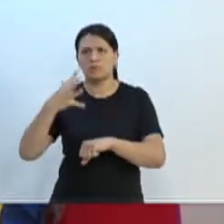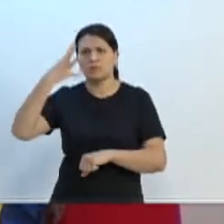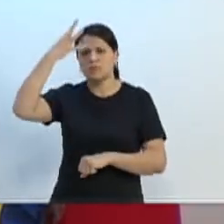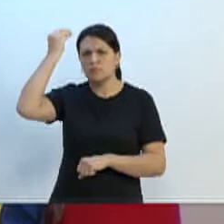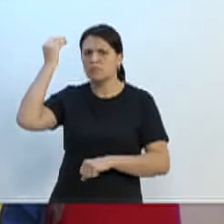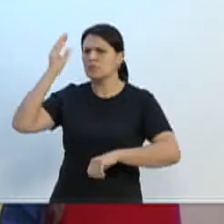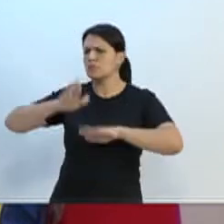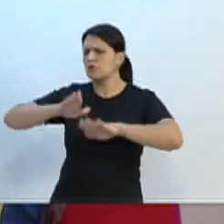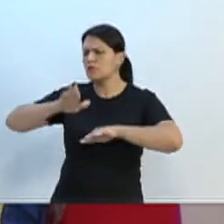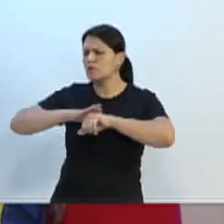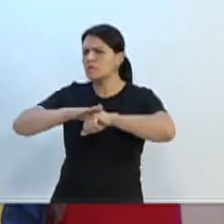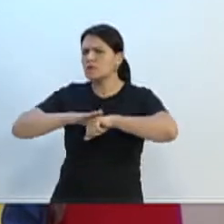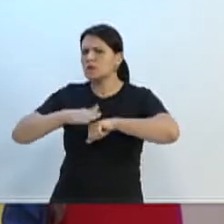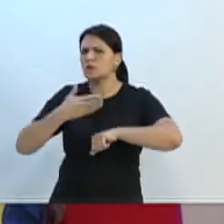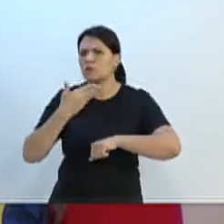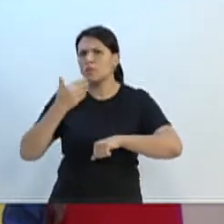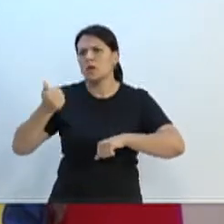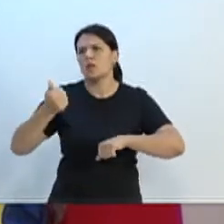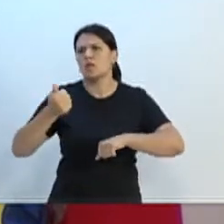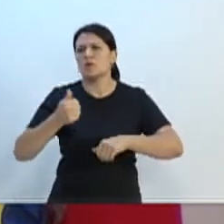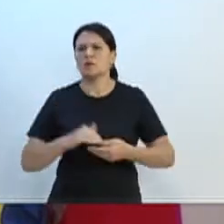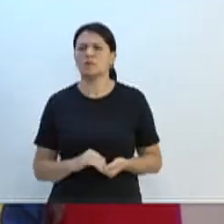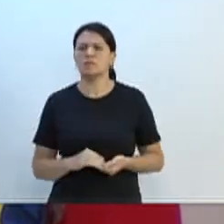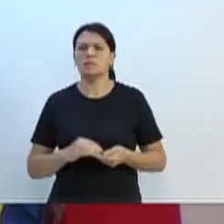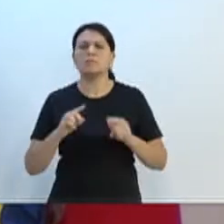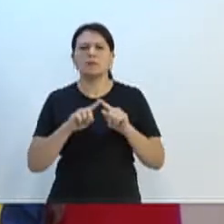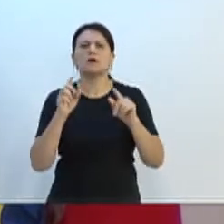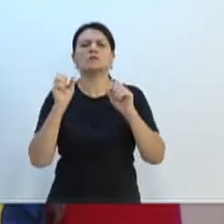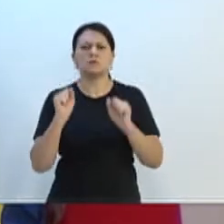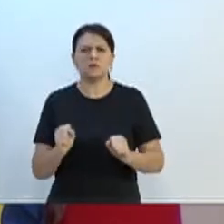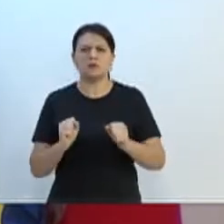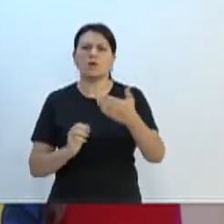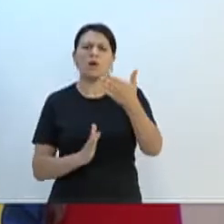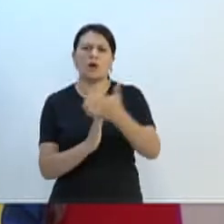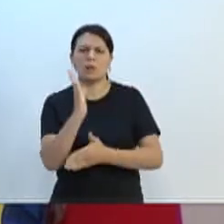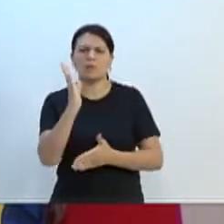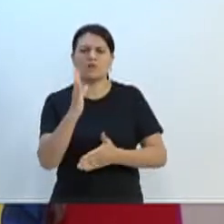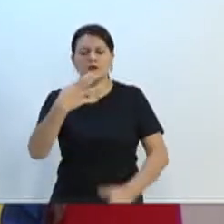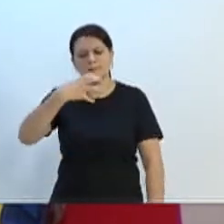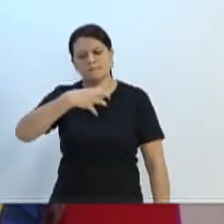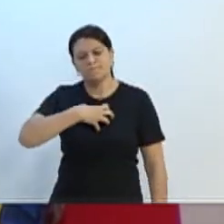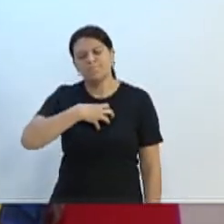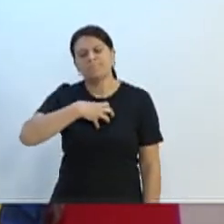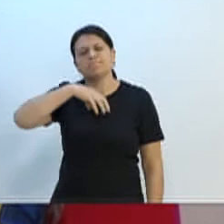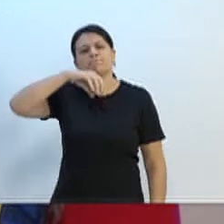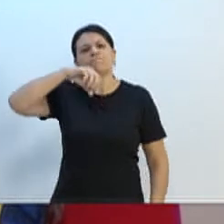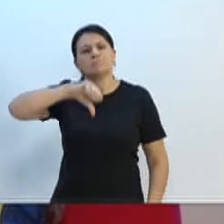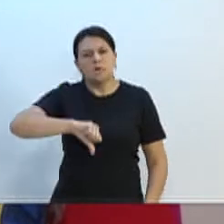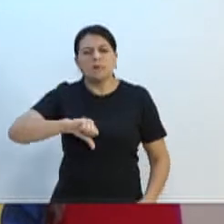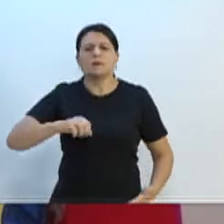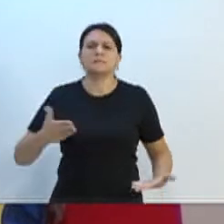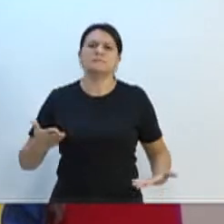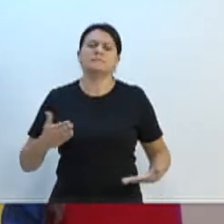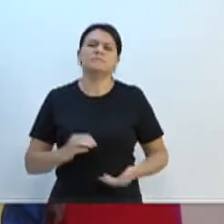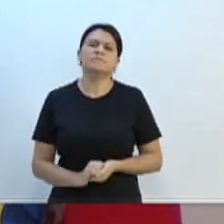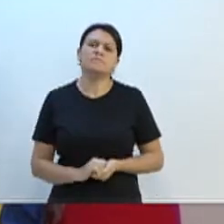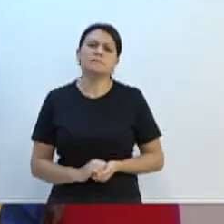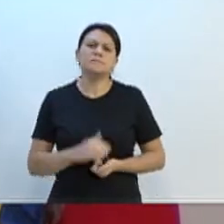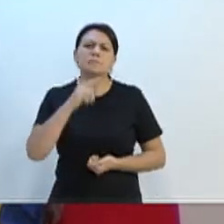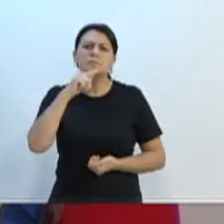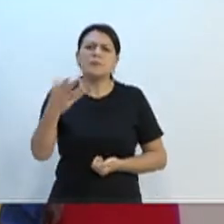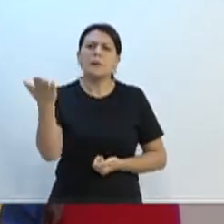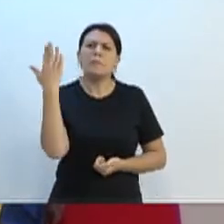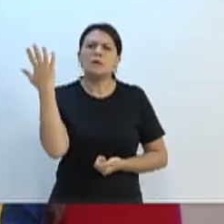ter dado uma conversada melhor, mas nós poderíamos ter aprovado, e isso que me deixa indignado, na semana passada, com a junção